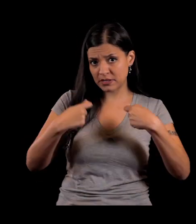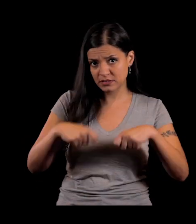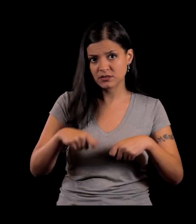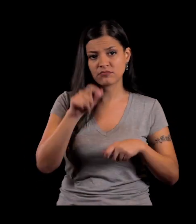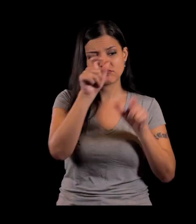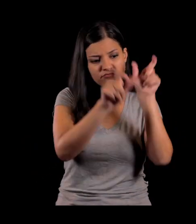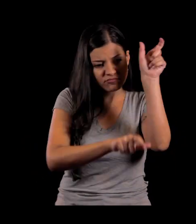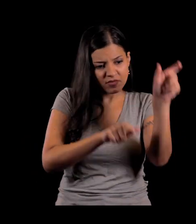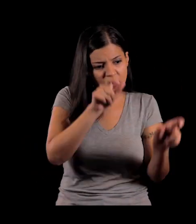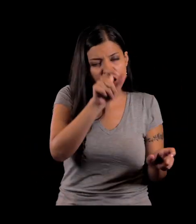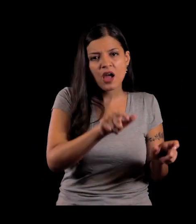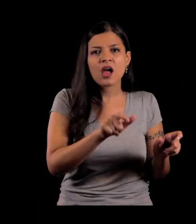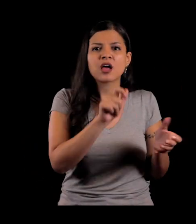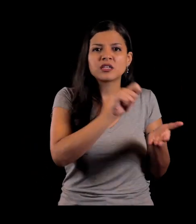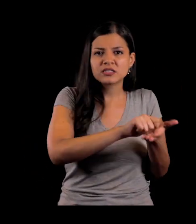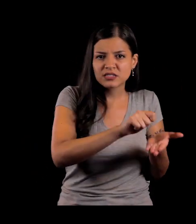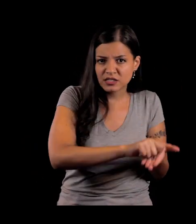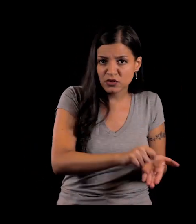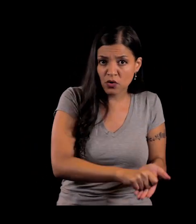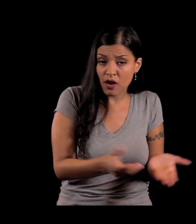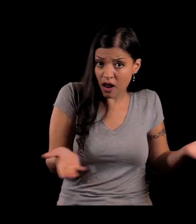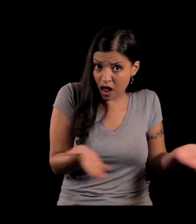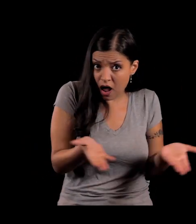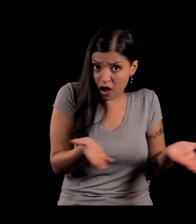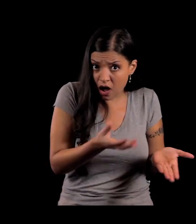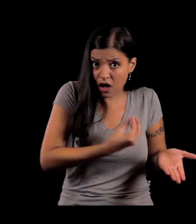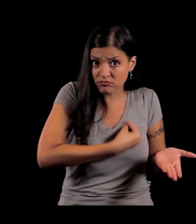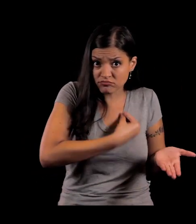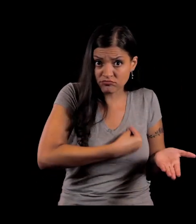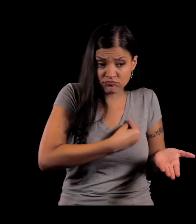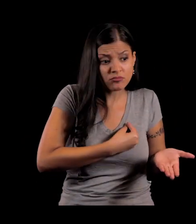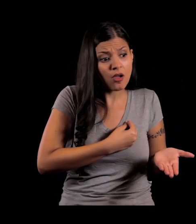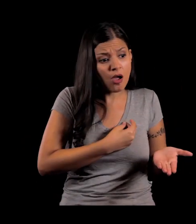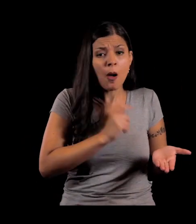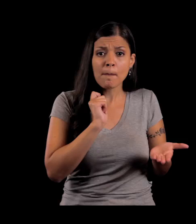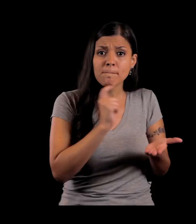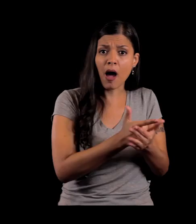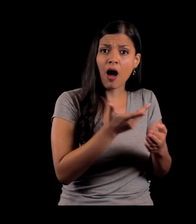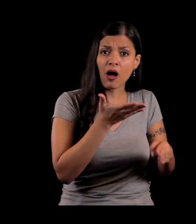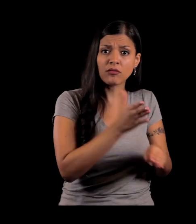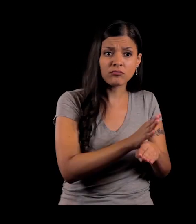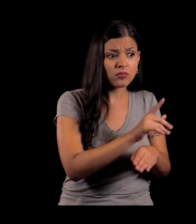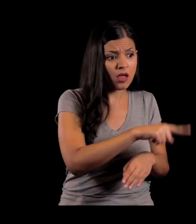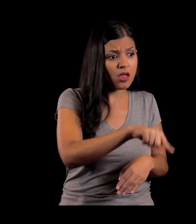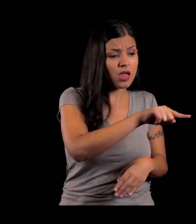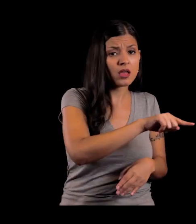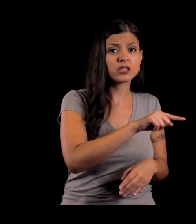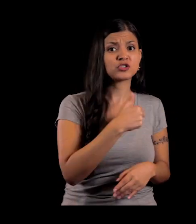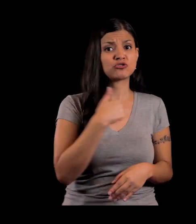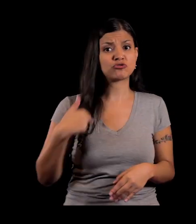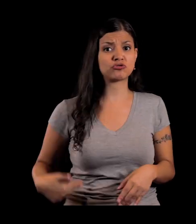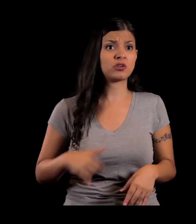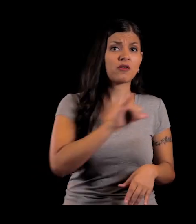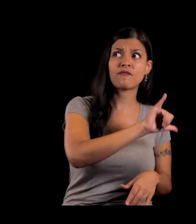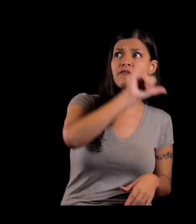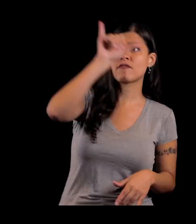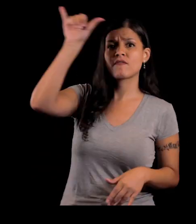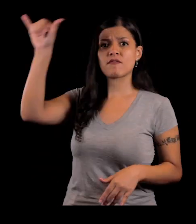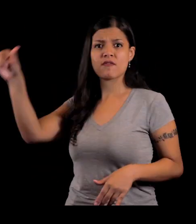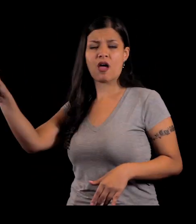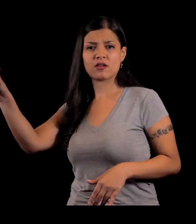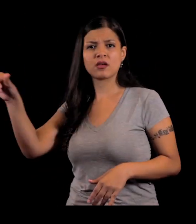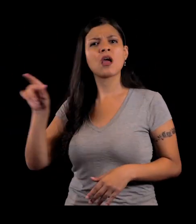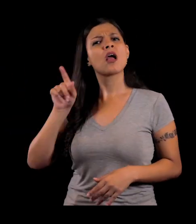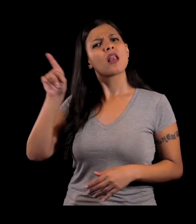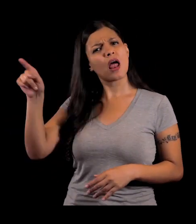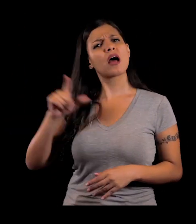escritores atuais brasileiros para a China, porque na China há muitas atividades